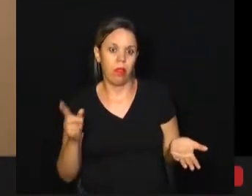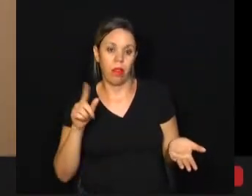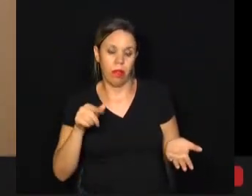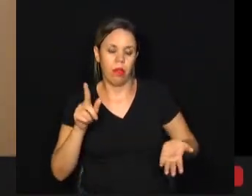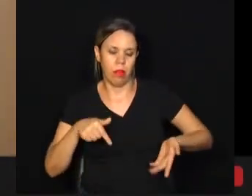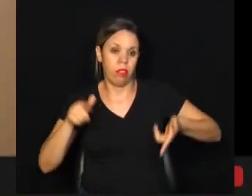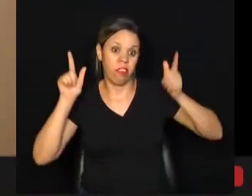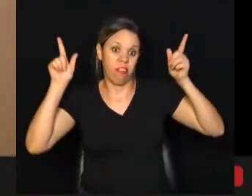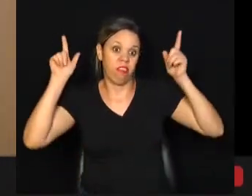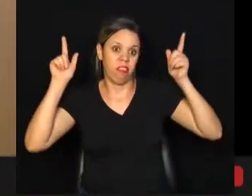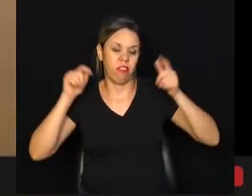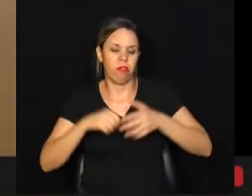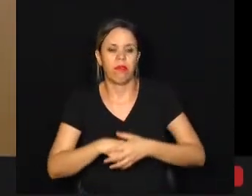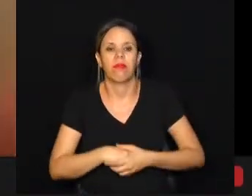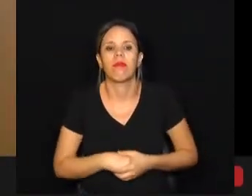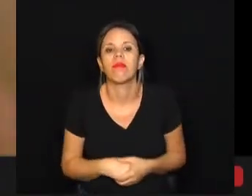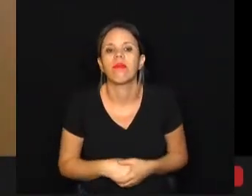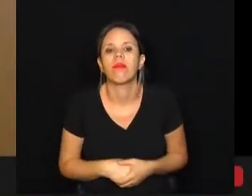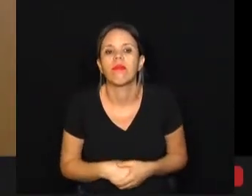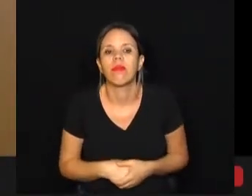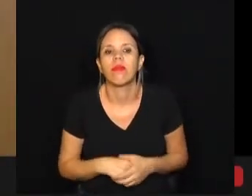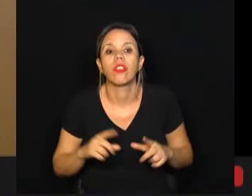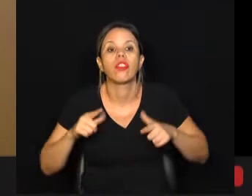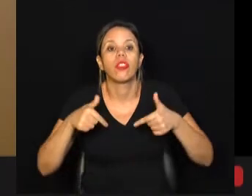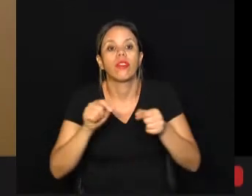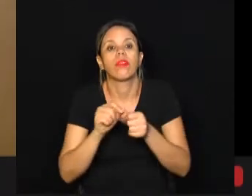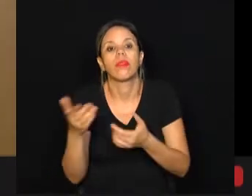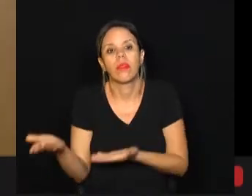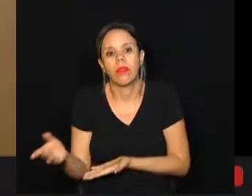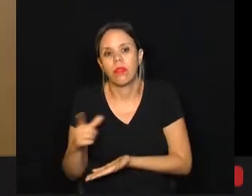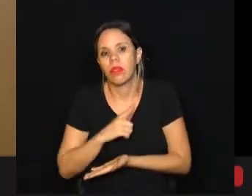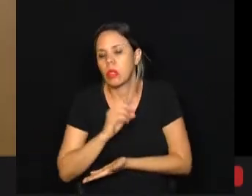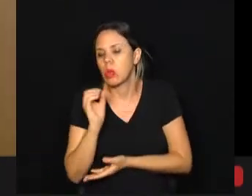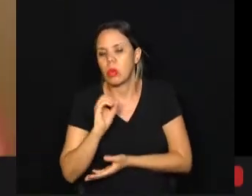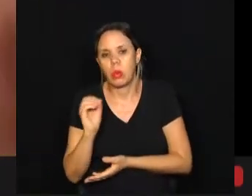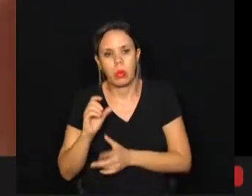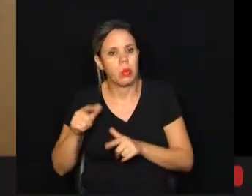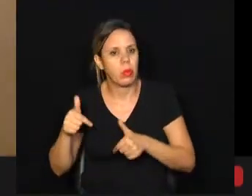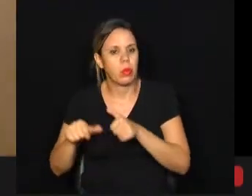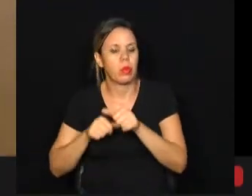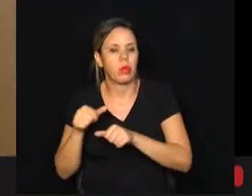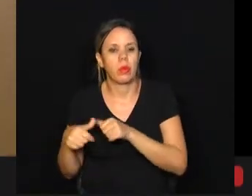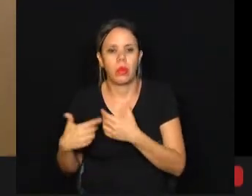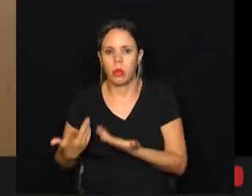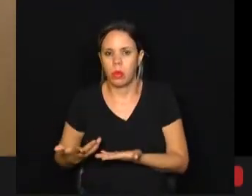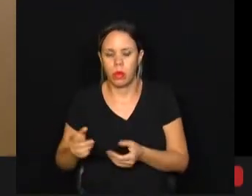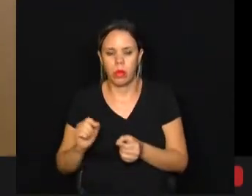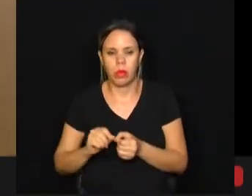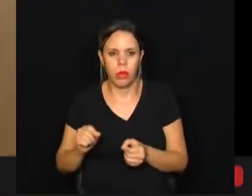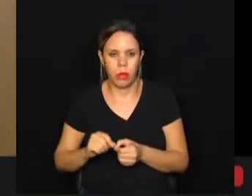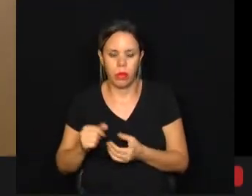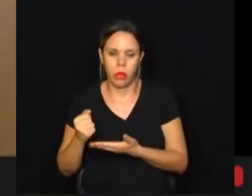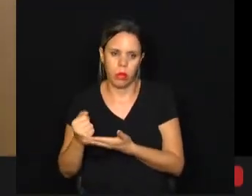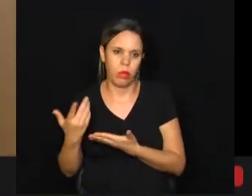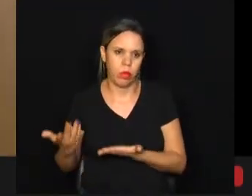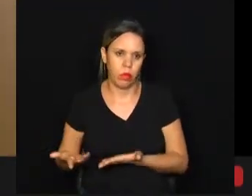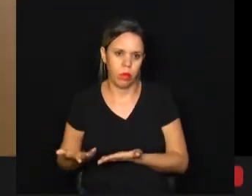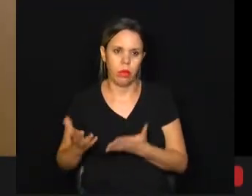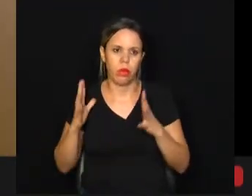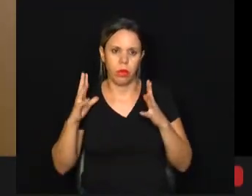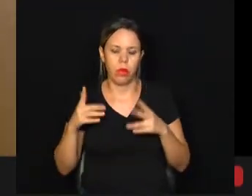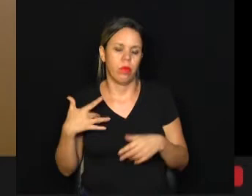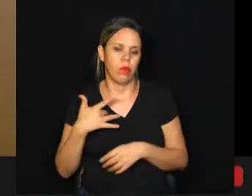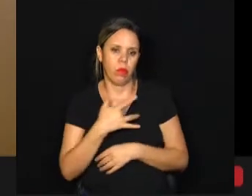pancadão, né? Mas que ação existe ali? Nenhuma. E que ação deveria existir? Uma ação